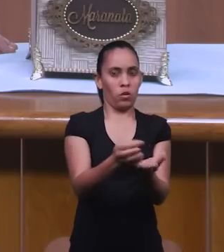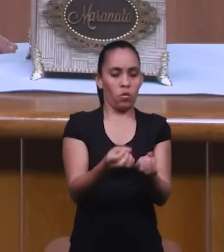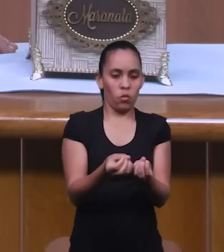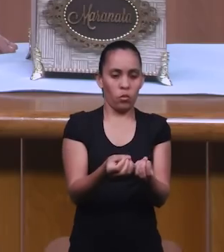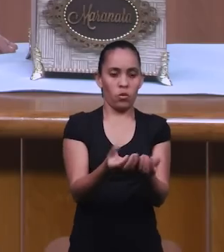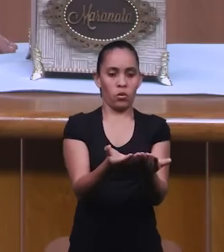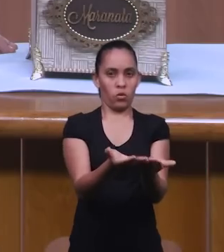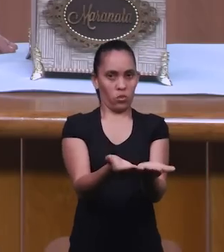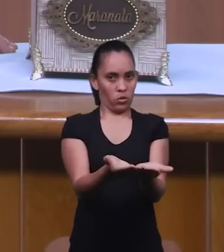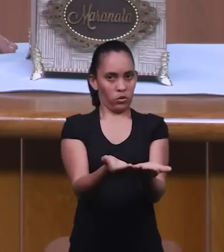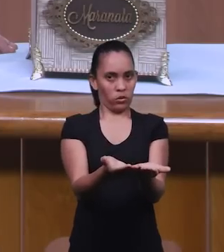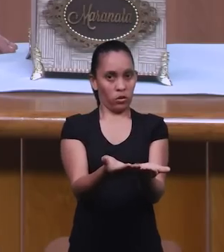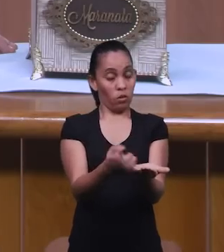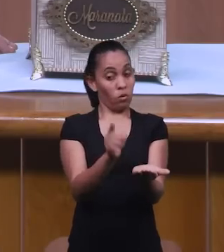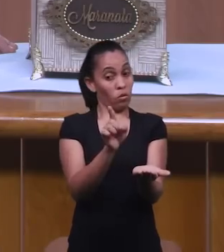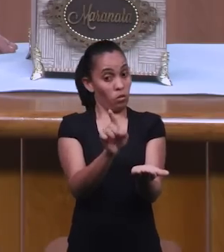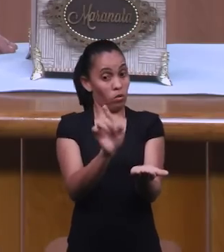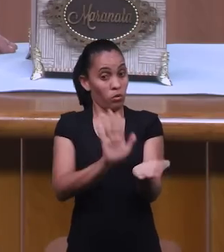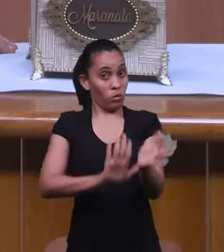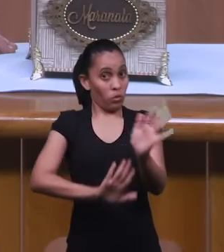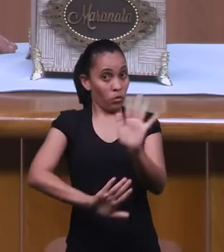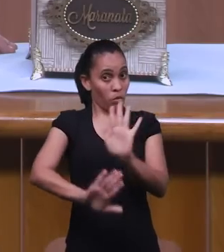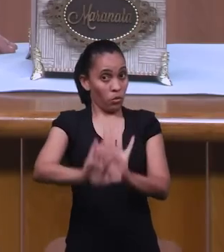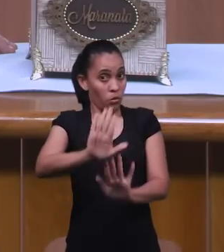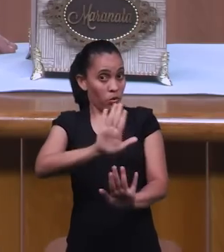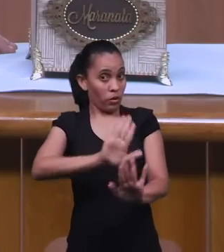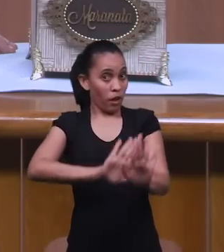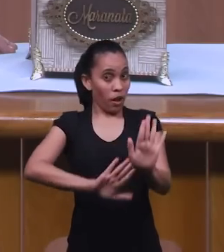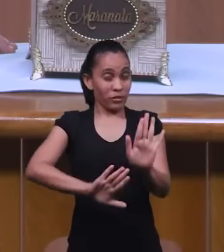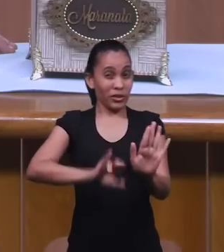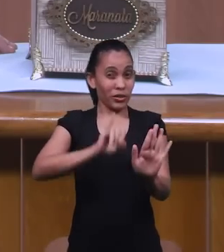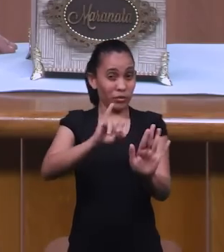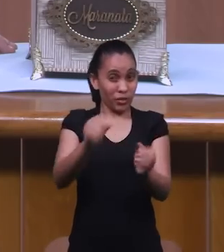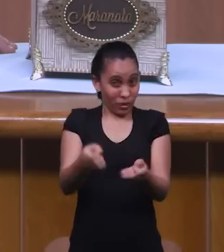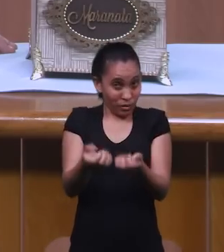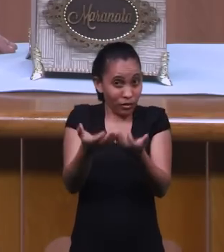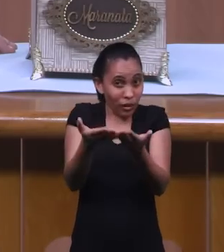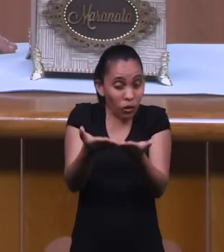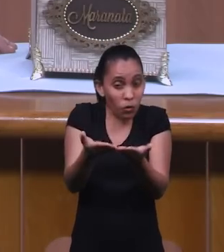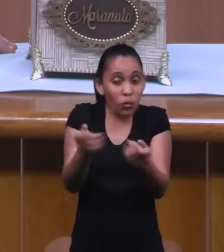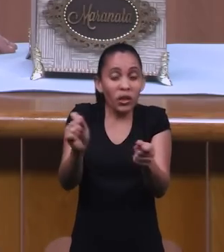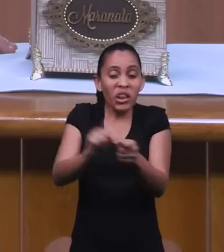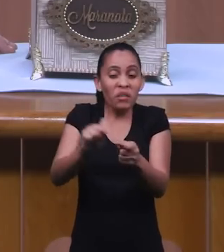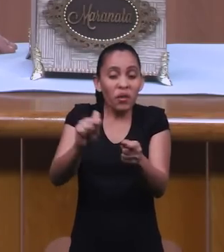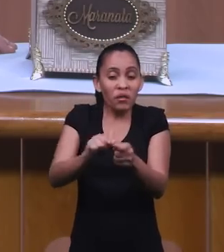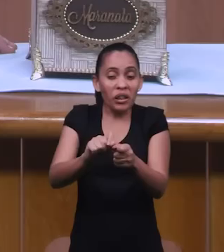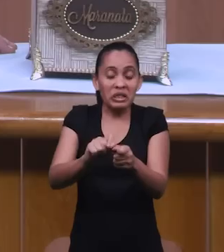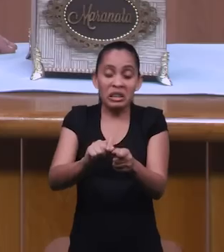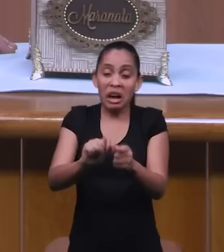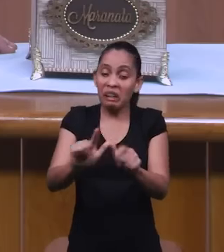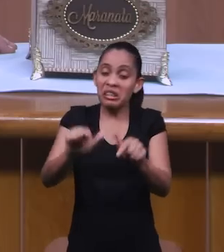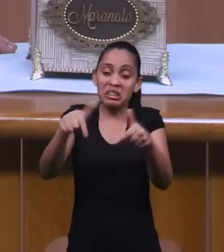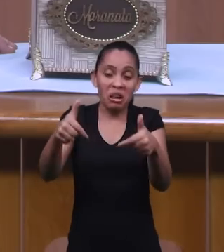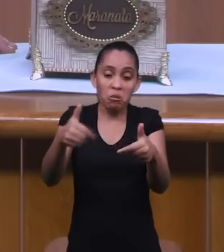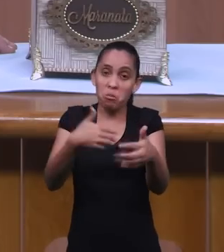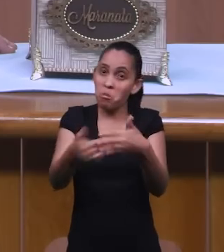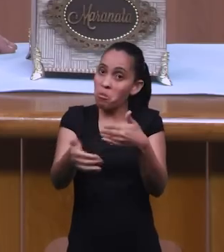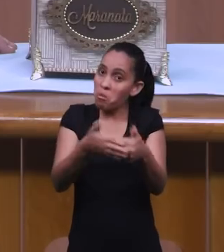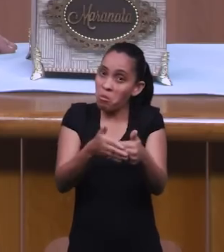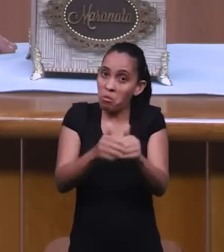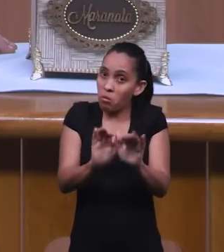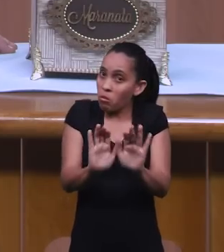sua mão esquerda o que faz a direita. E se entregou a Deus. O que vão fazer com a oferta é